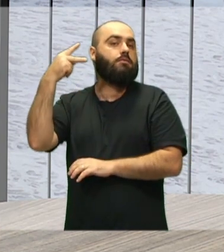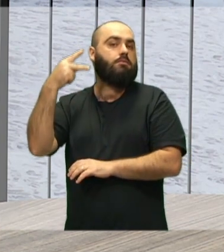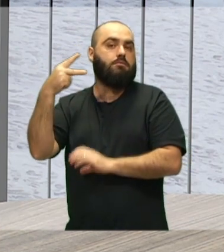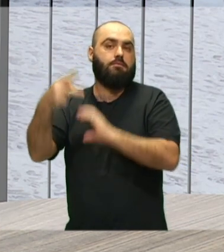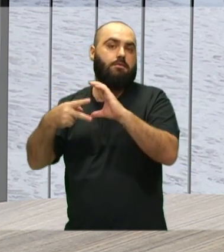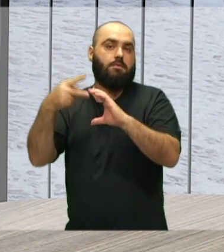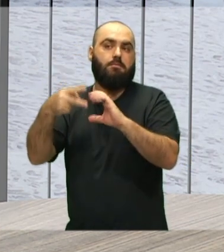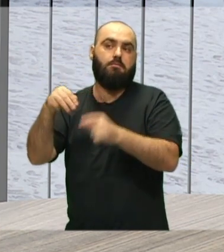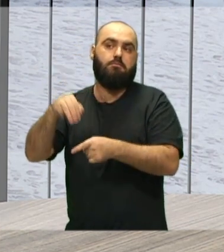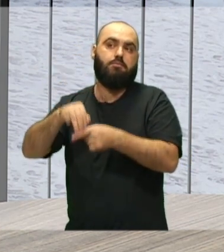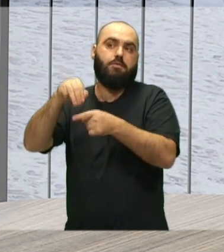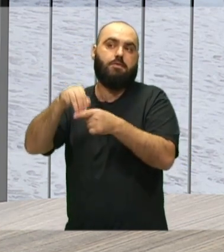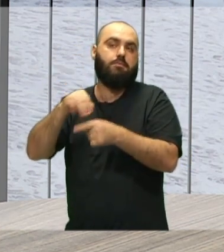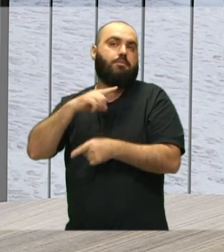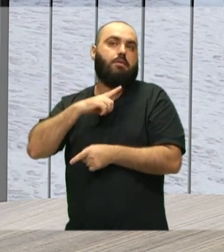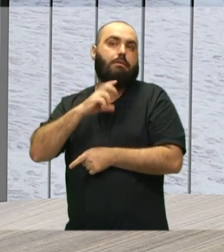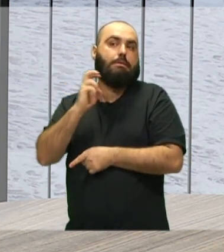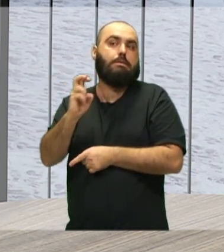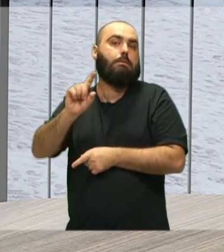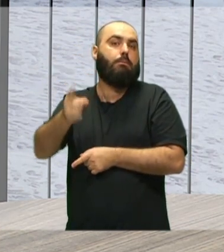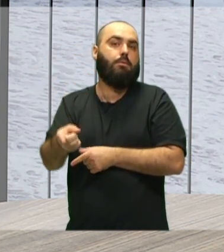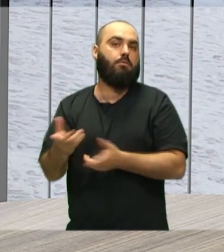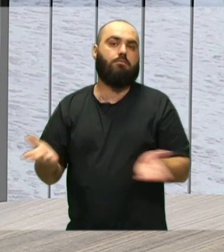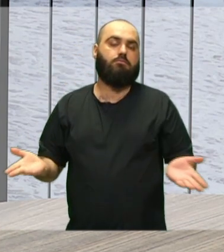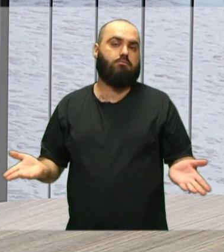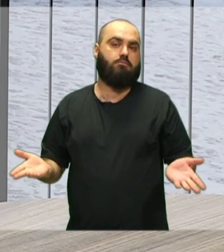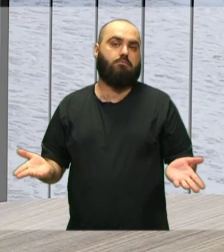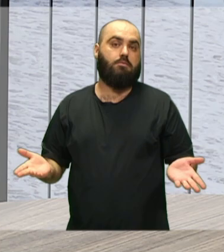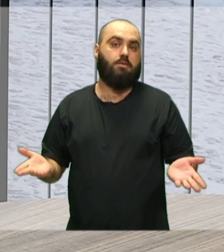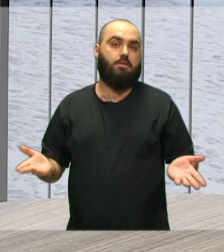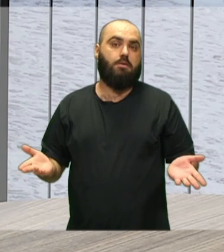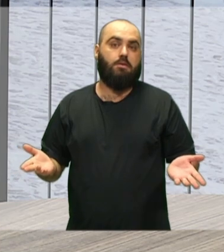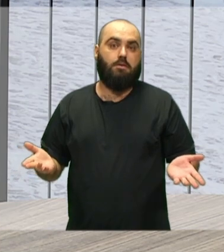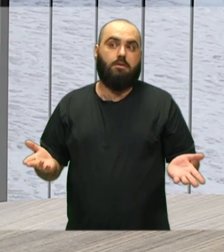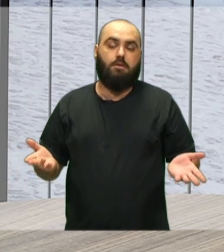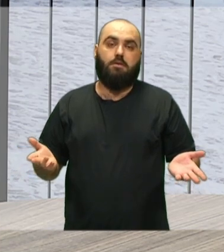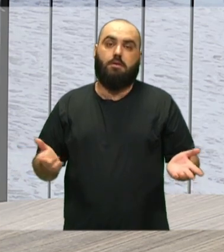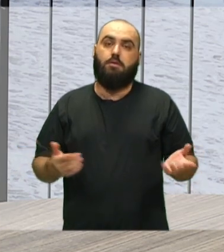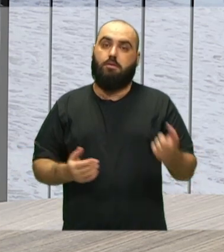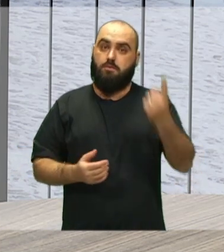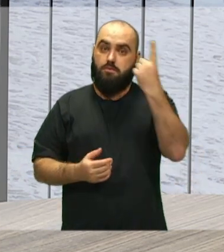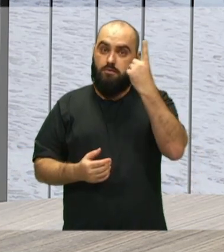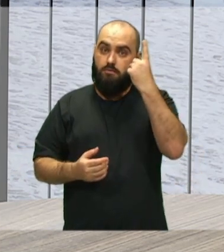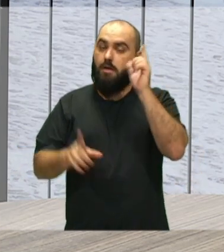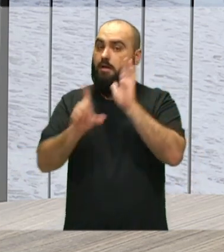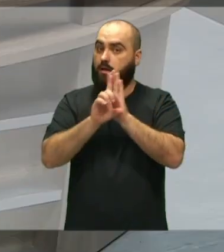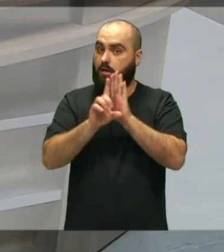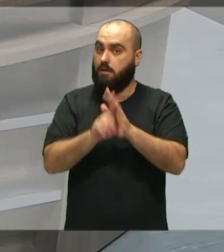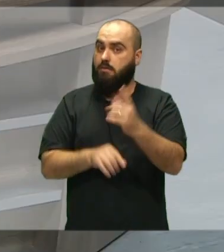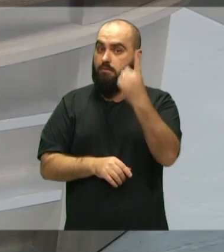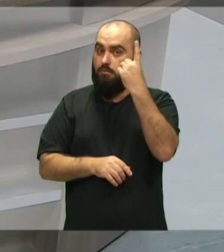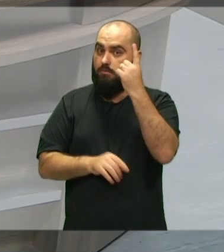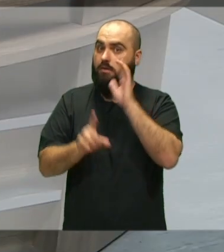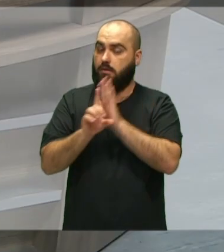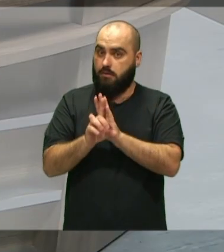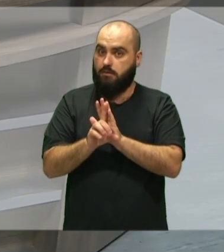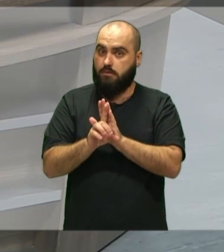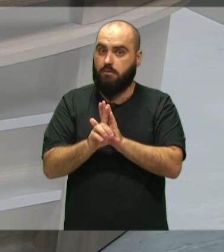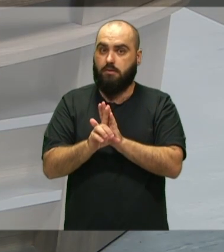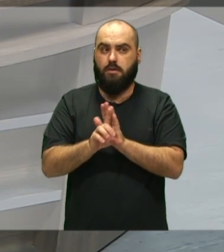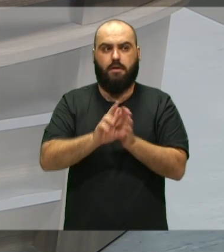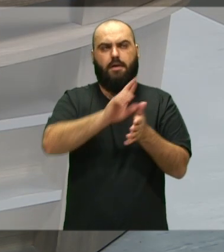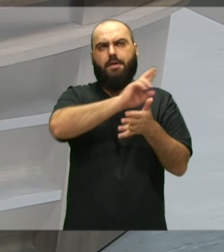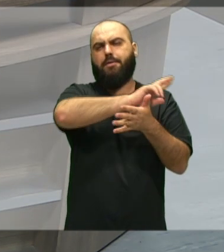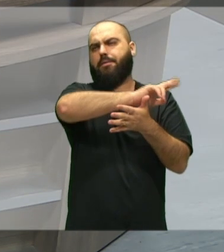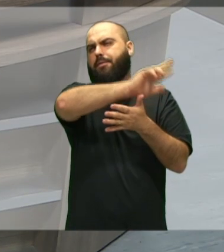cujo município tem 5 mil pessoas. Olha a discrepância que é. Uma própria lei, uma lei, porque ela funciona para vários